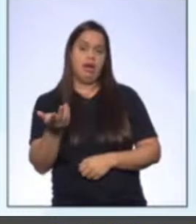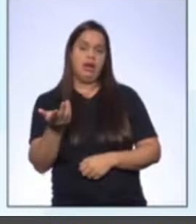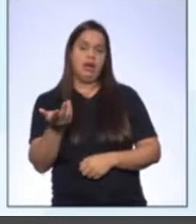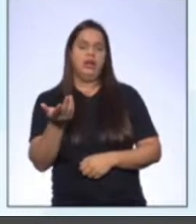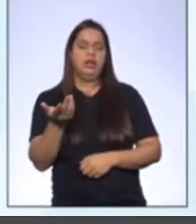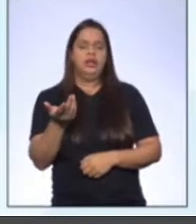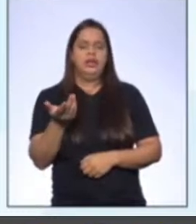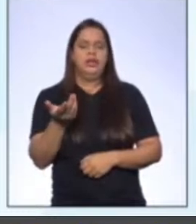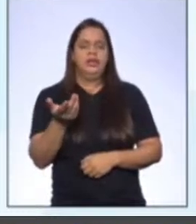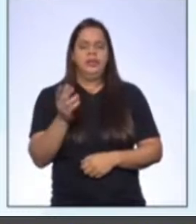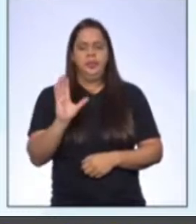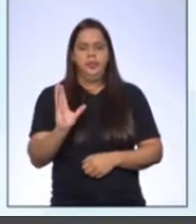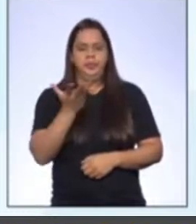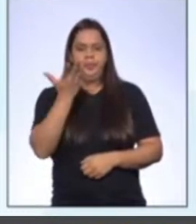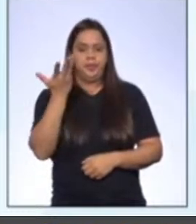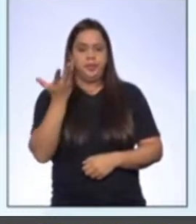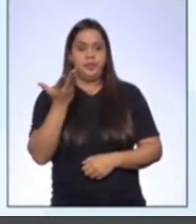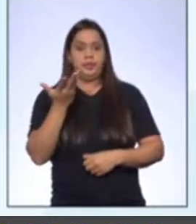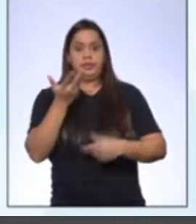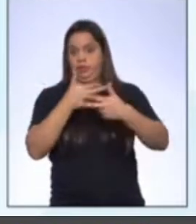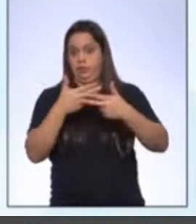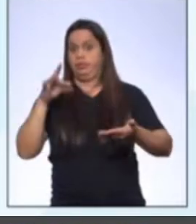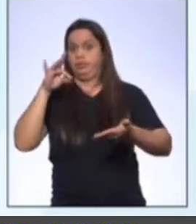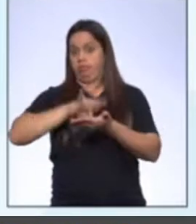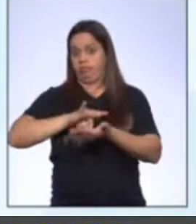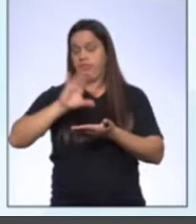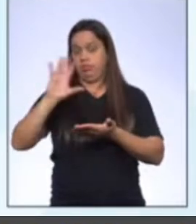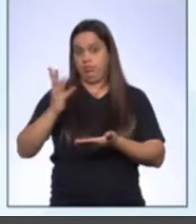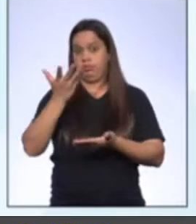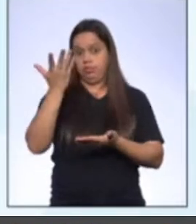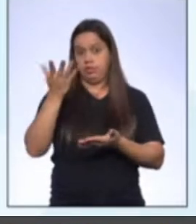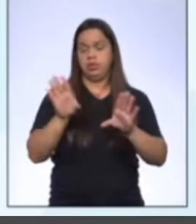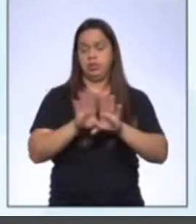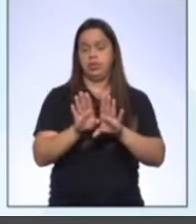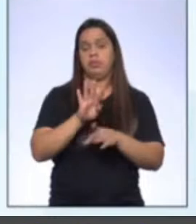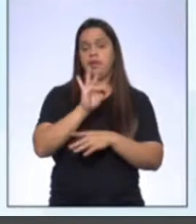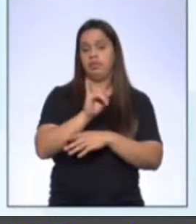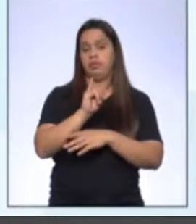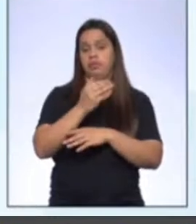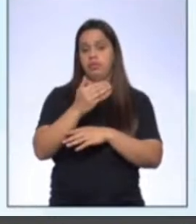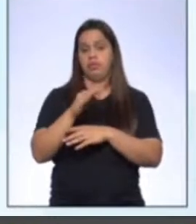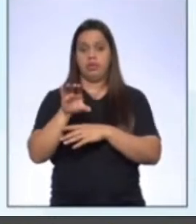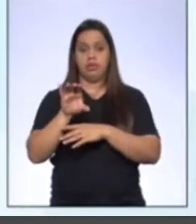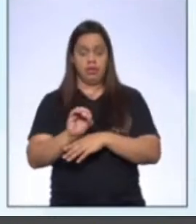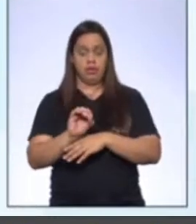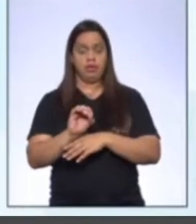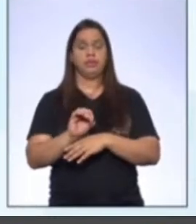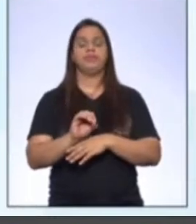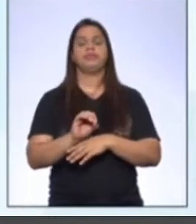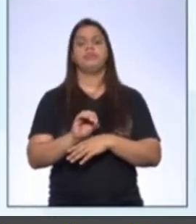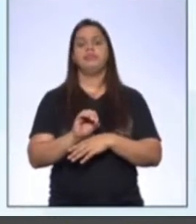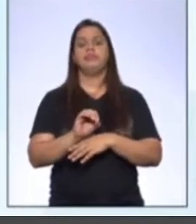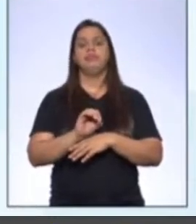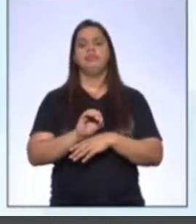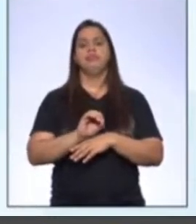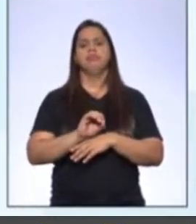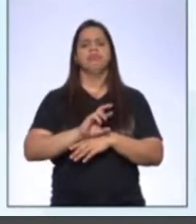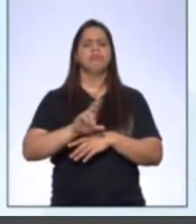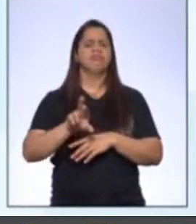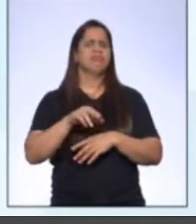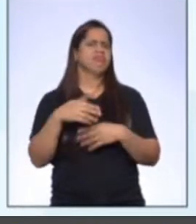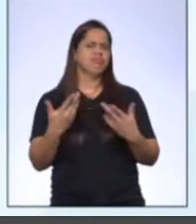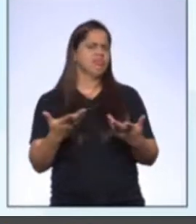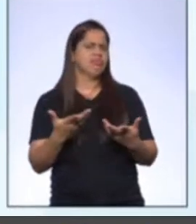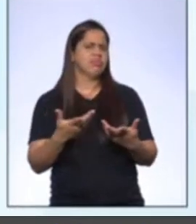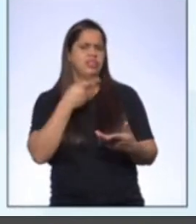fatos que ocorreram, né, coisas reais, e ficção científica, bom, isso não é abordado. Uma notícia